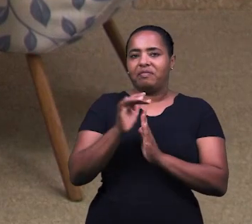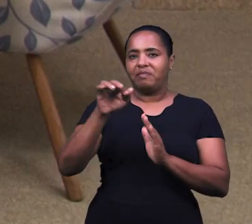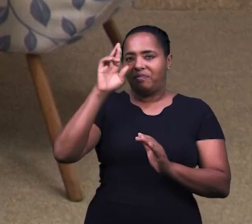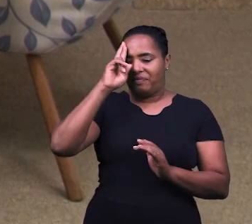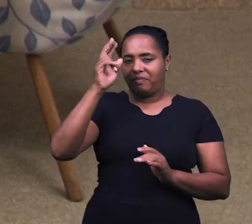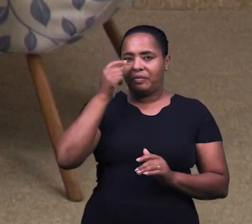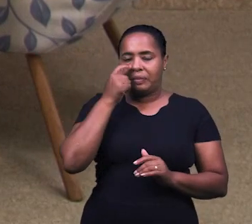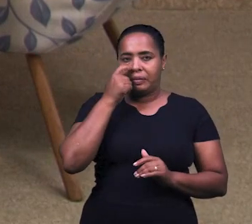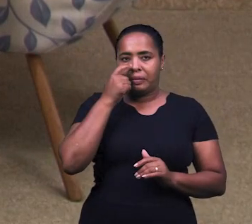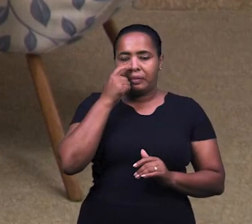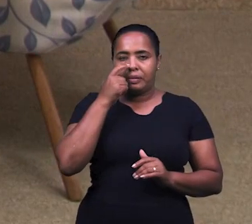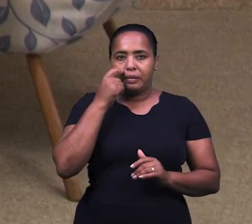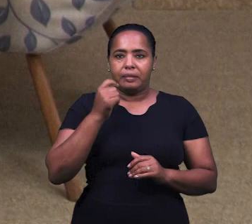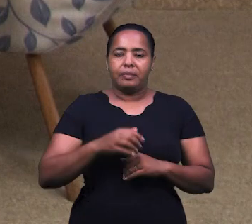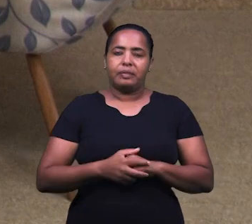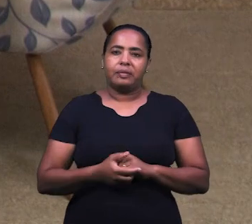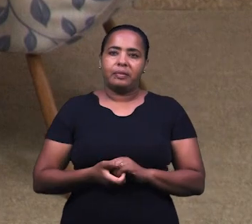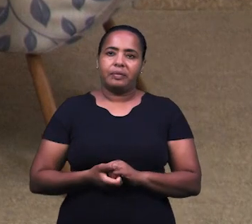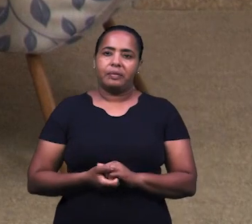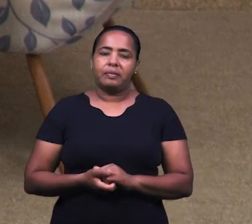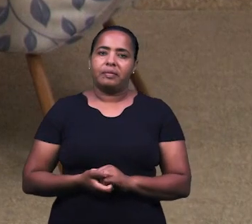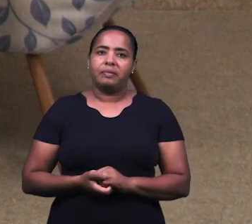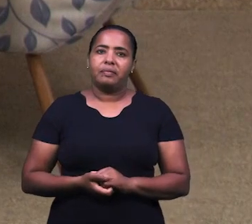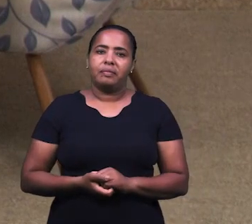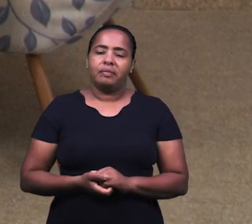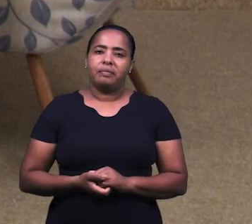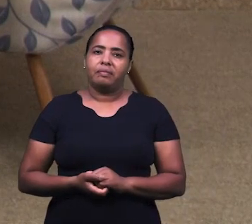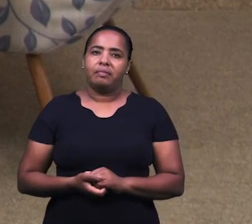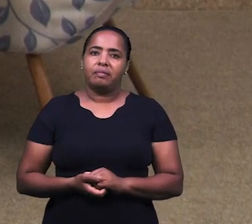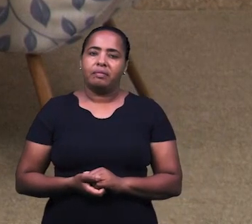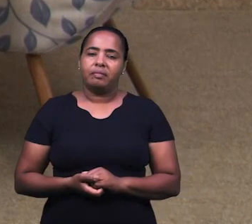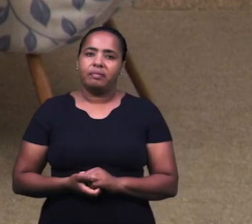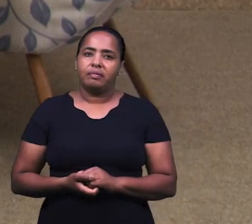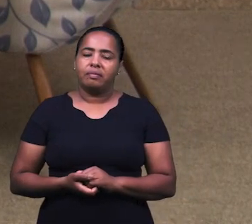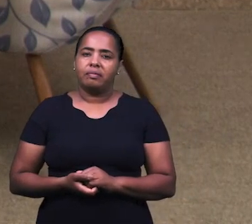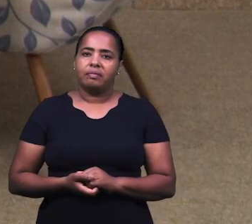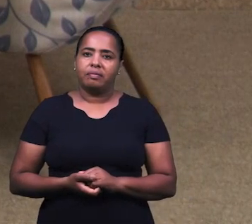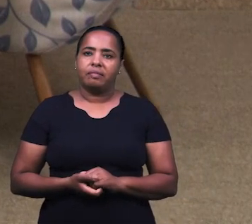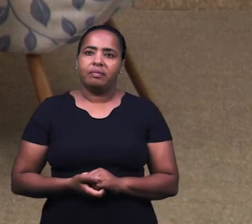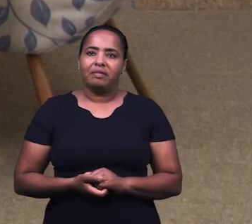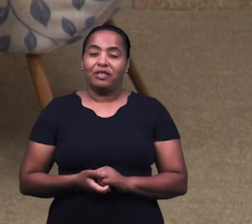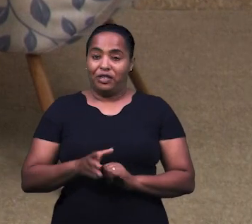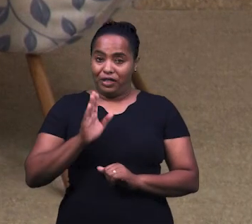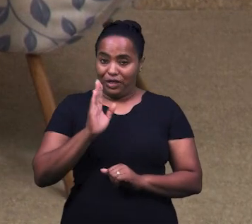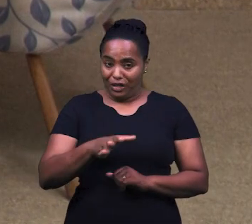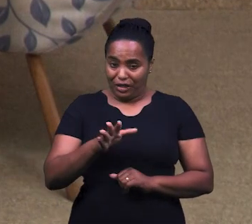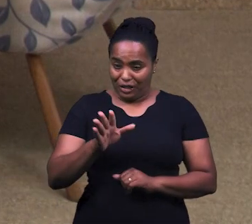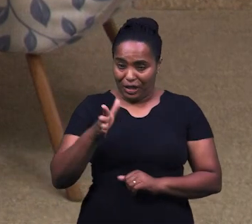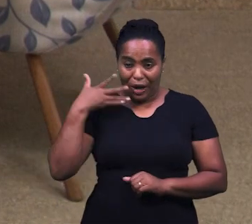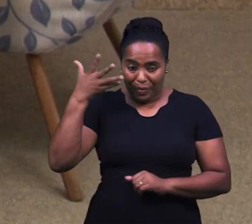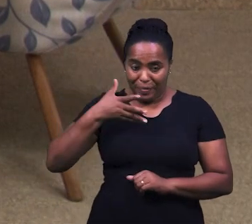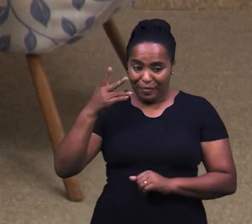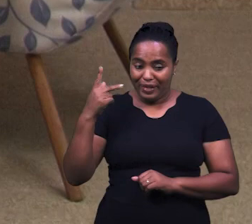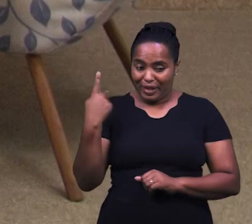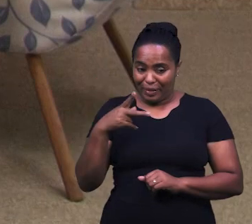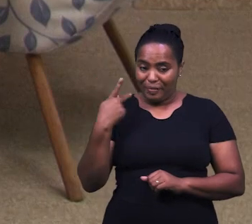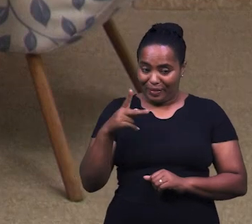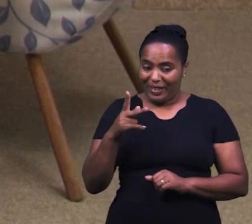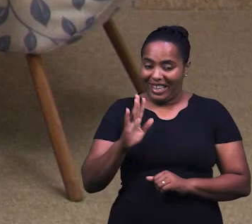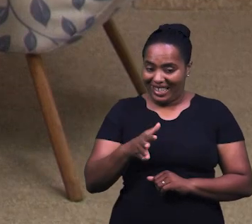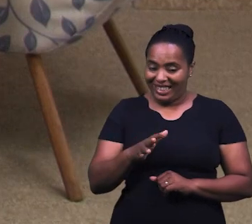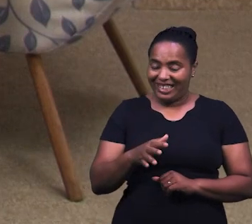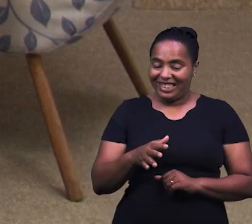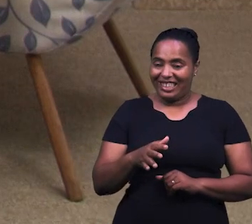Louvado seja o nome do Senhor. Muito Glória boa a Deus. Amém. A sua consideração, meu companheiro. E pode saber, já é uma mensagem preparada para a igreja para